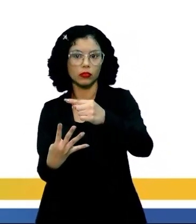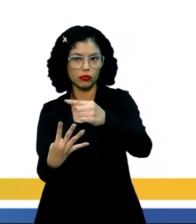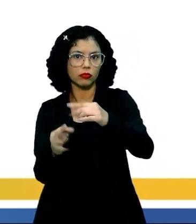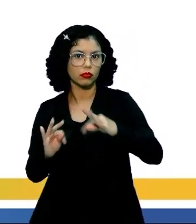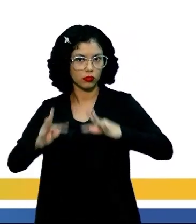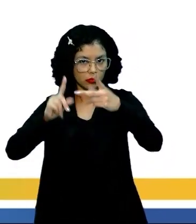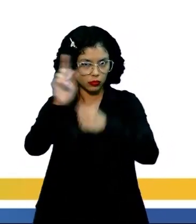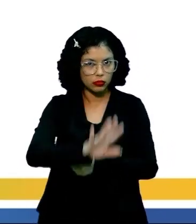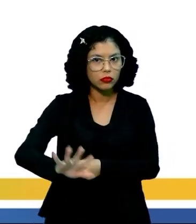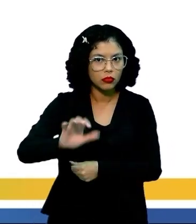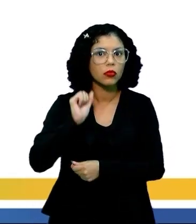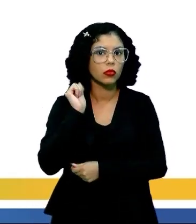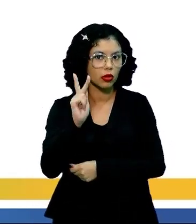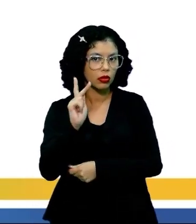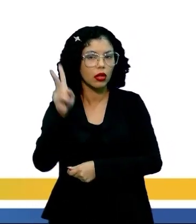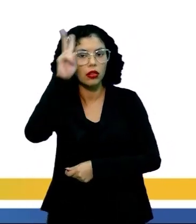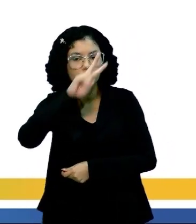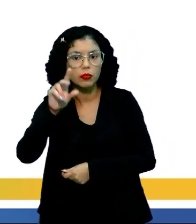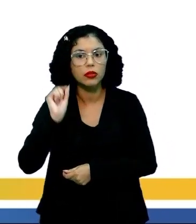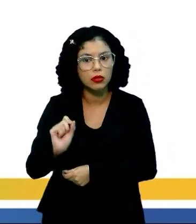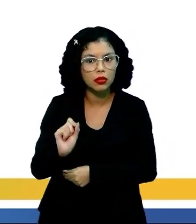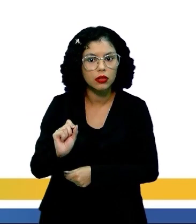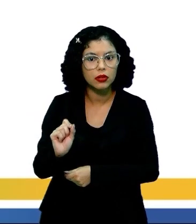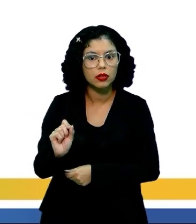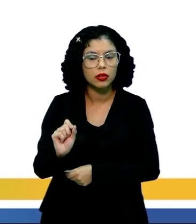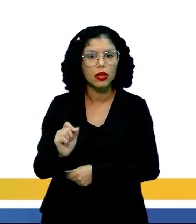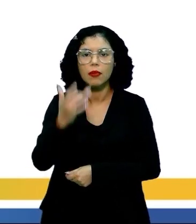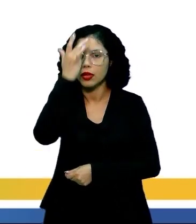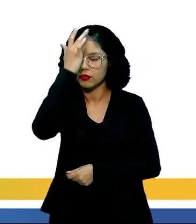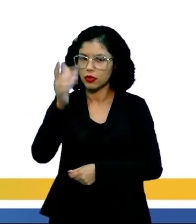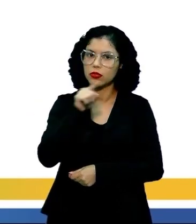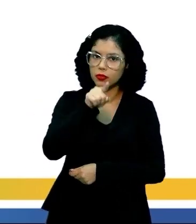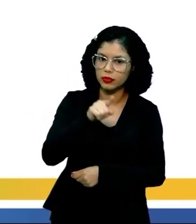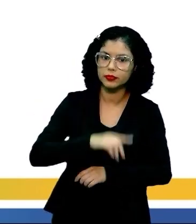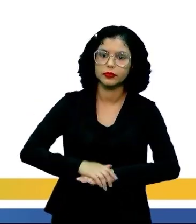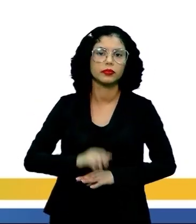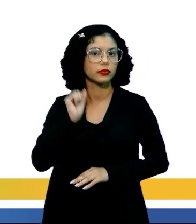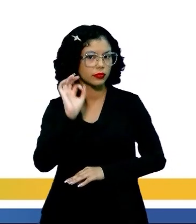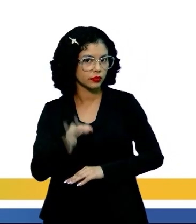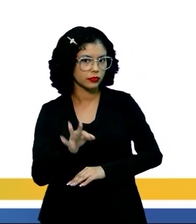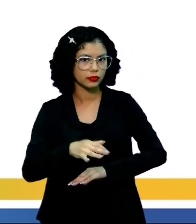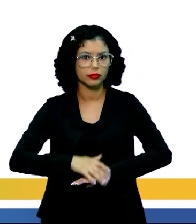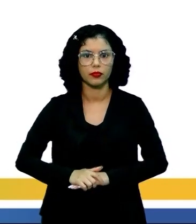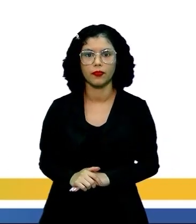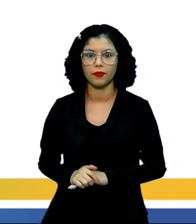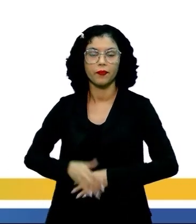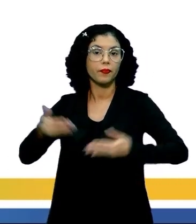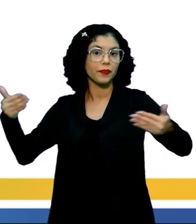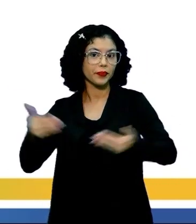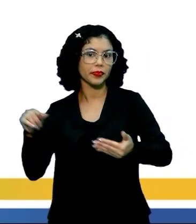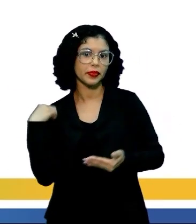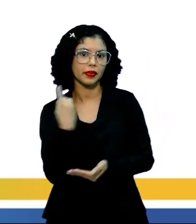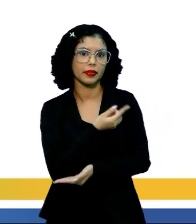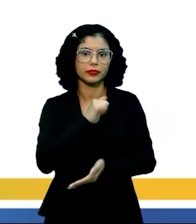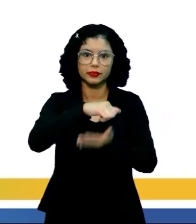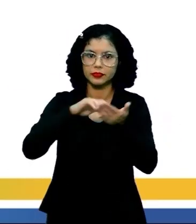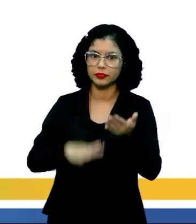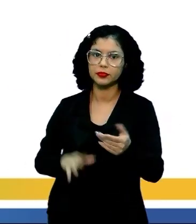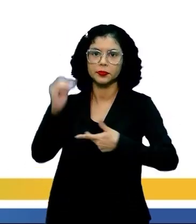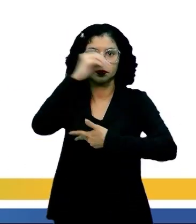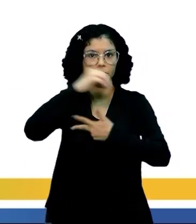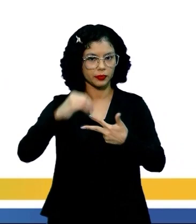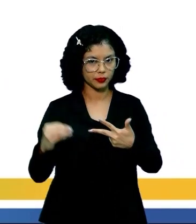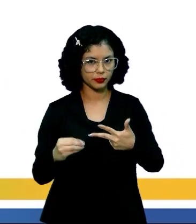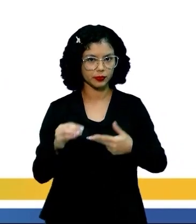total. Tá? Lembrando disso, vai ficar bem mais fácil para você. Certinho? Vamos ver agora um exercício do